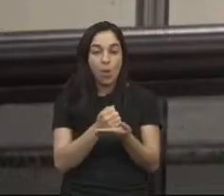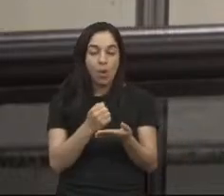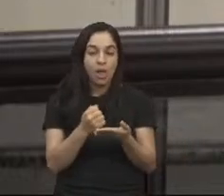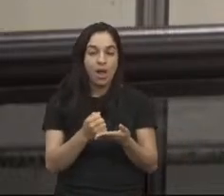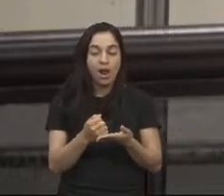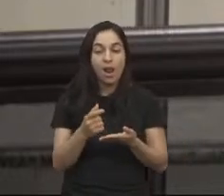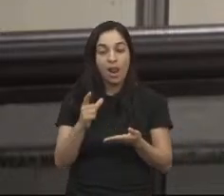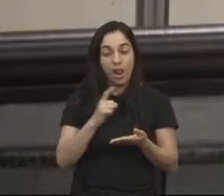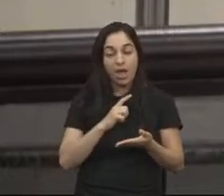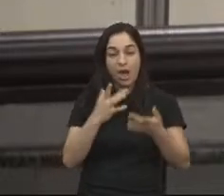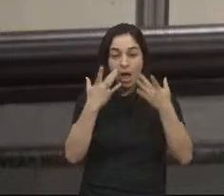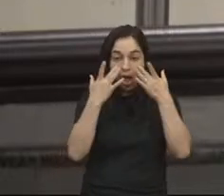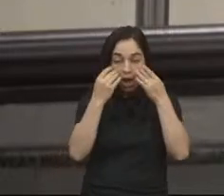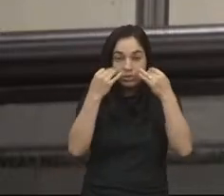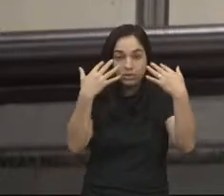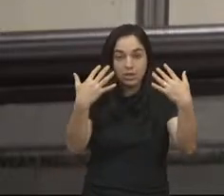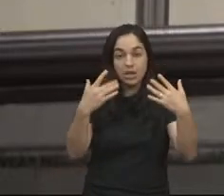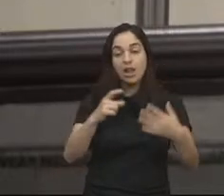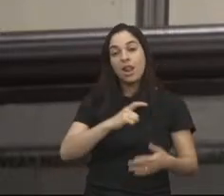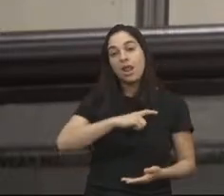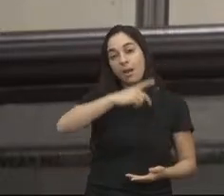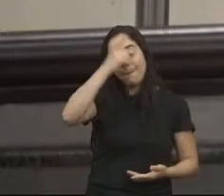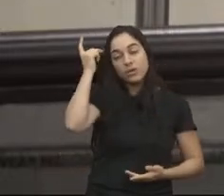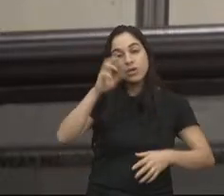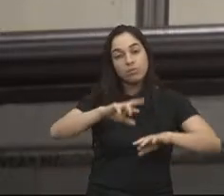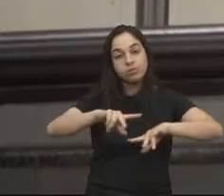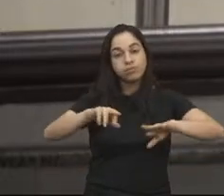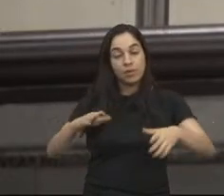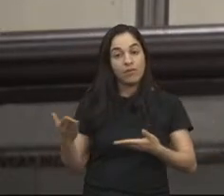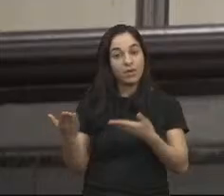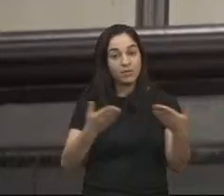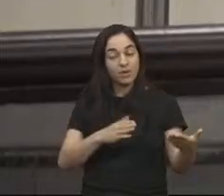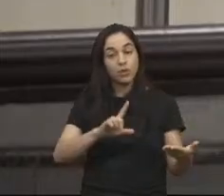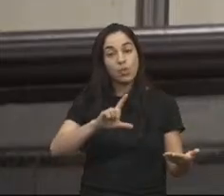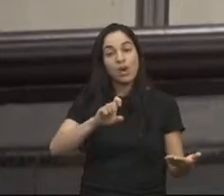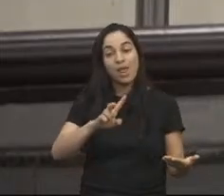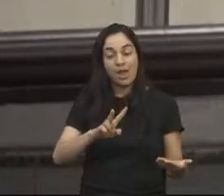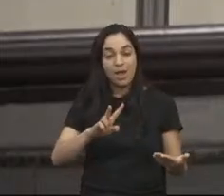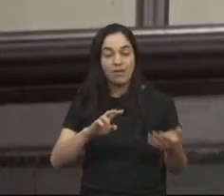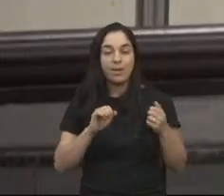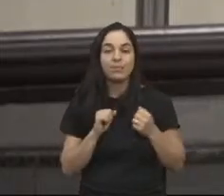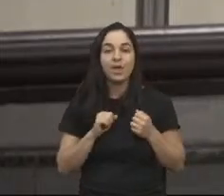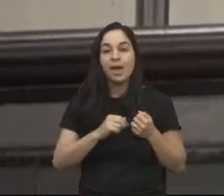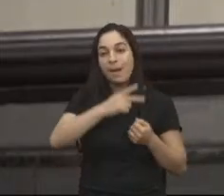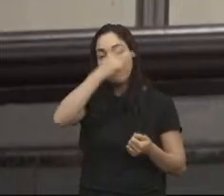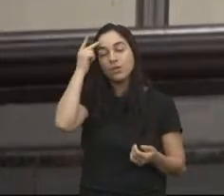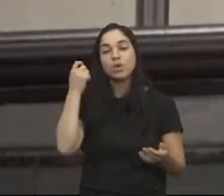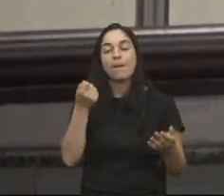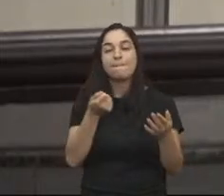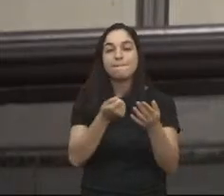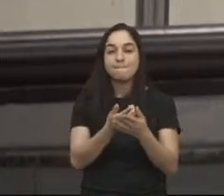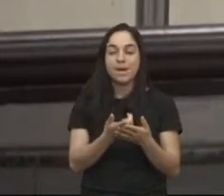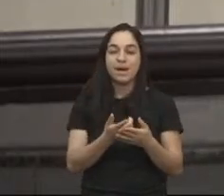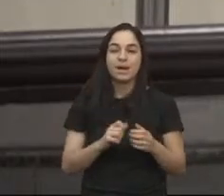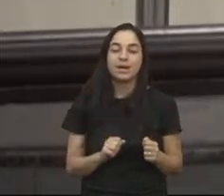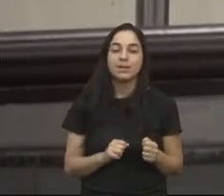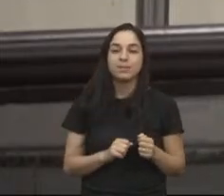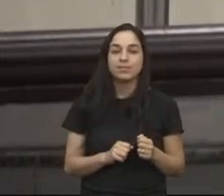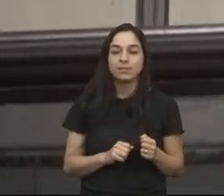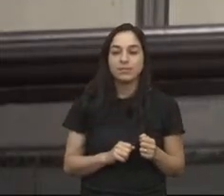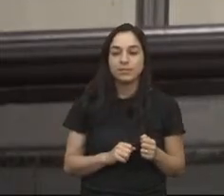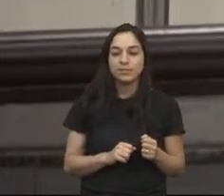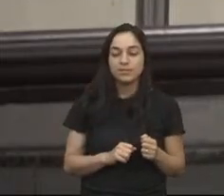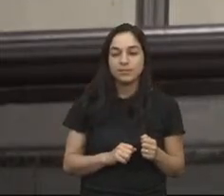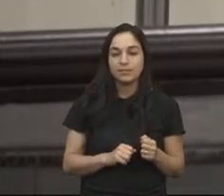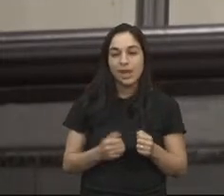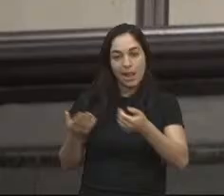de hoje, muita gente vai levar entulho ao leve. Aí o cara paga um frete, o cara que pegou o frete